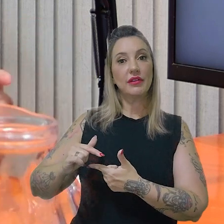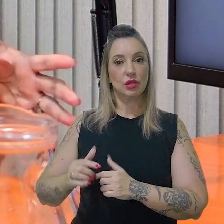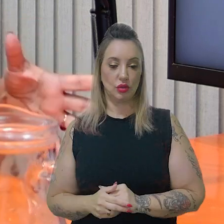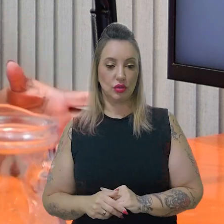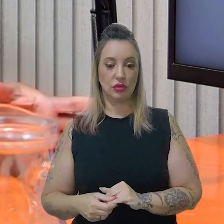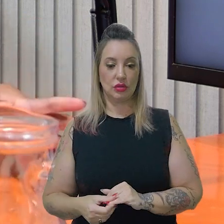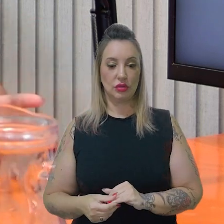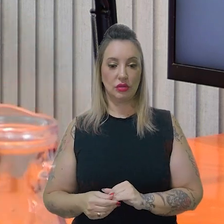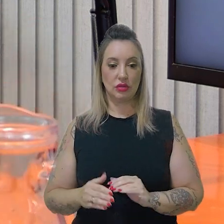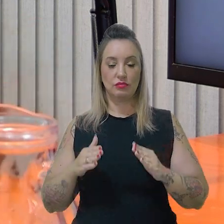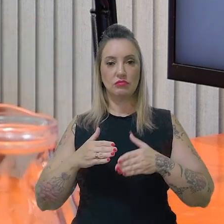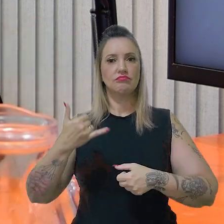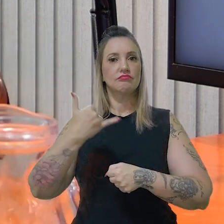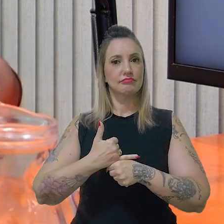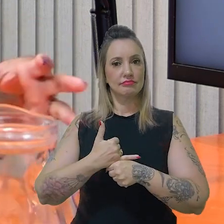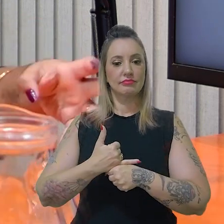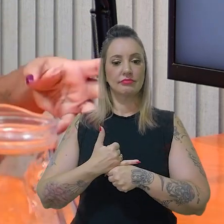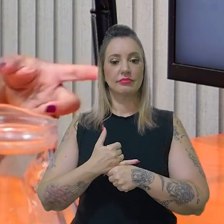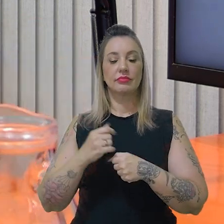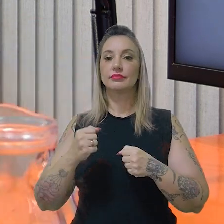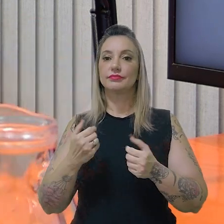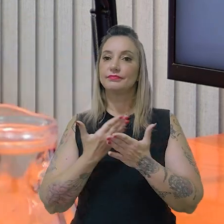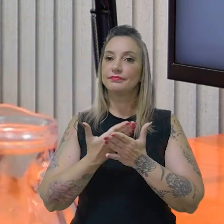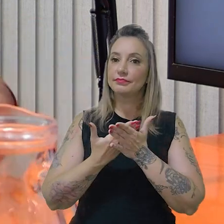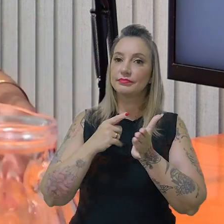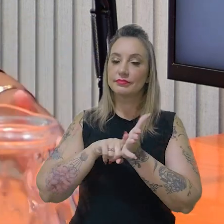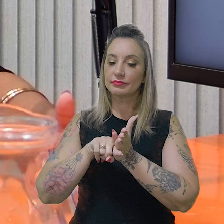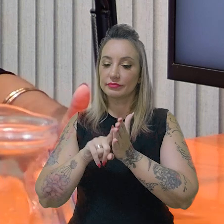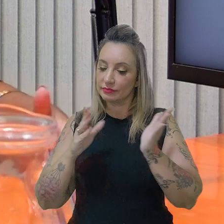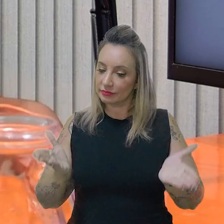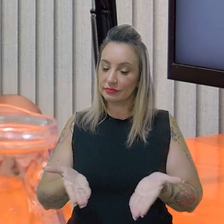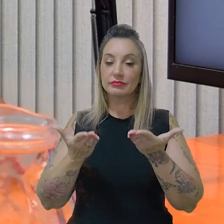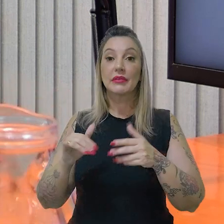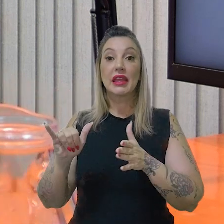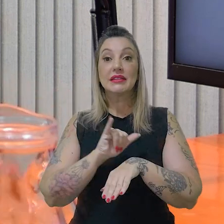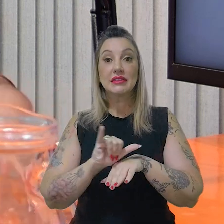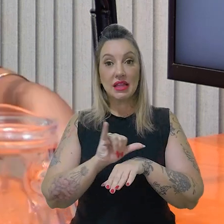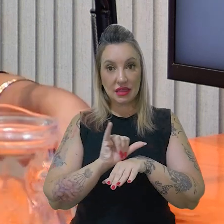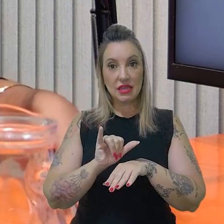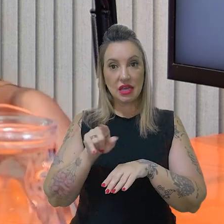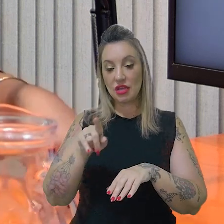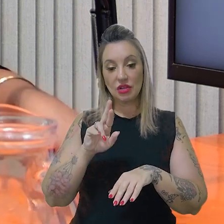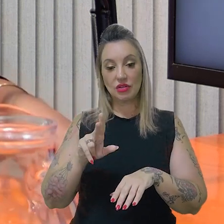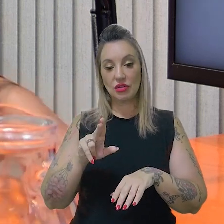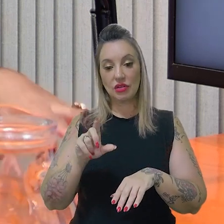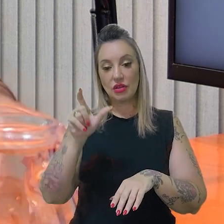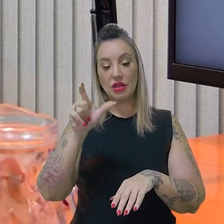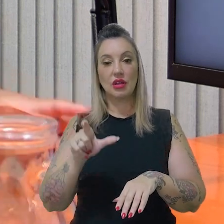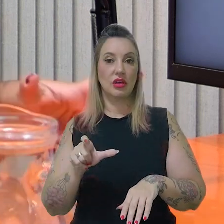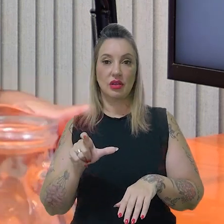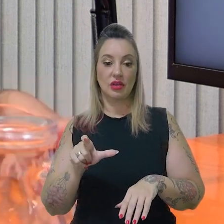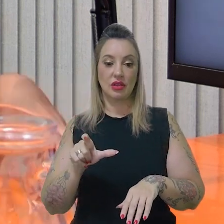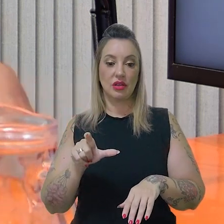mais governante Então a gente tem que estudar a gente tem que atribuir a estratégia para que ela não seja somente esse arquétipo